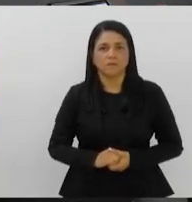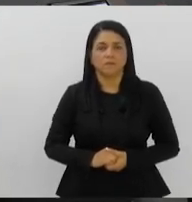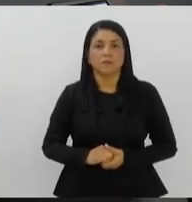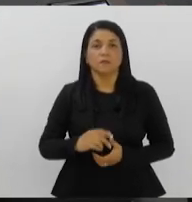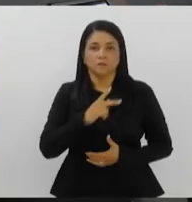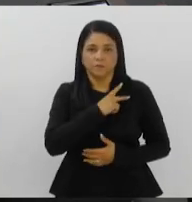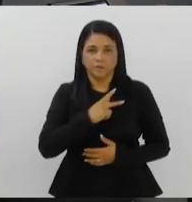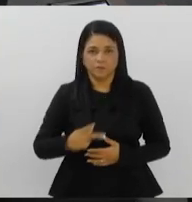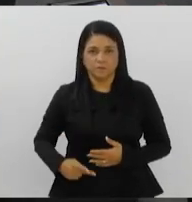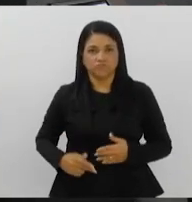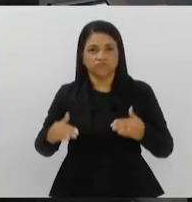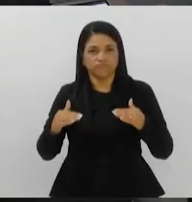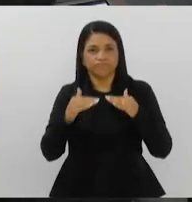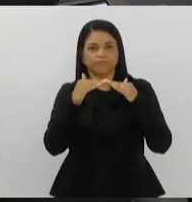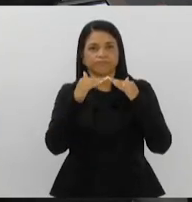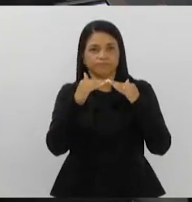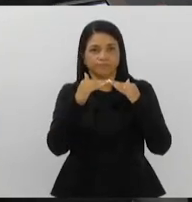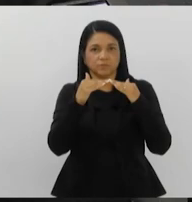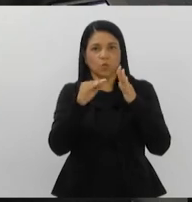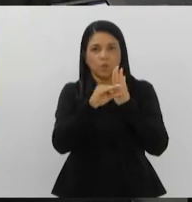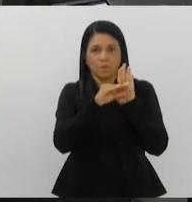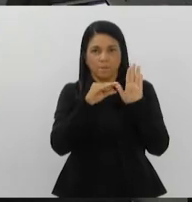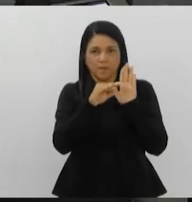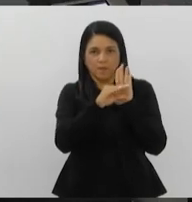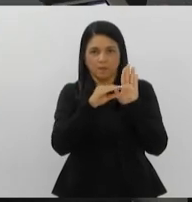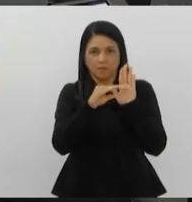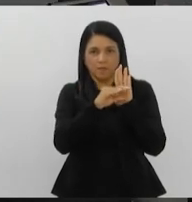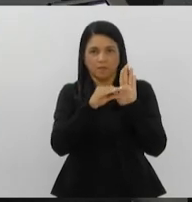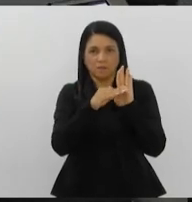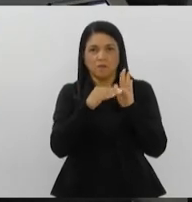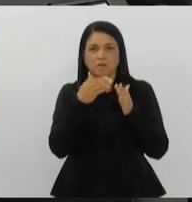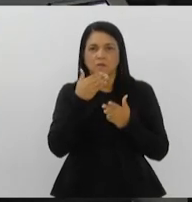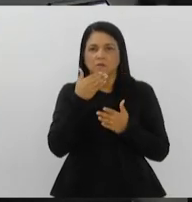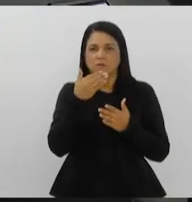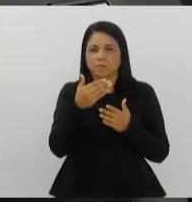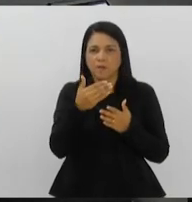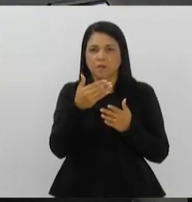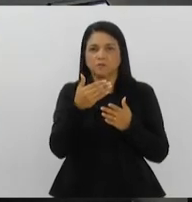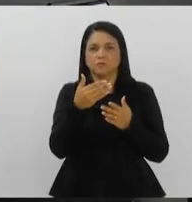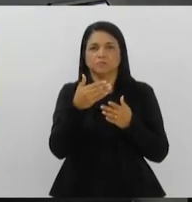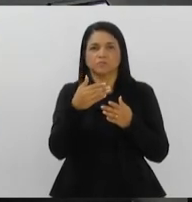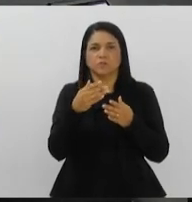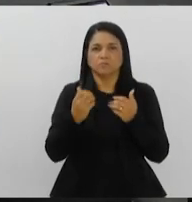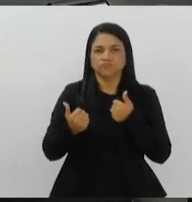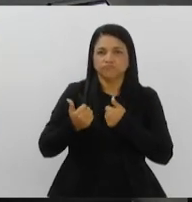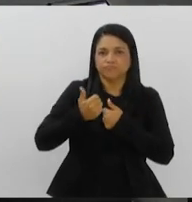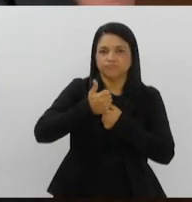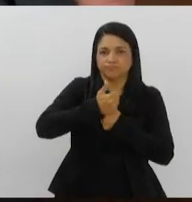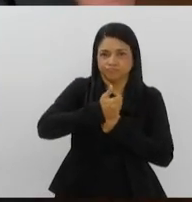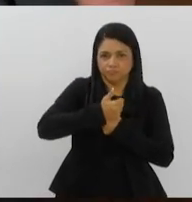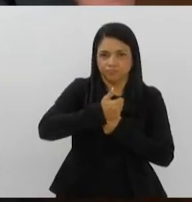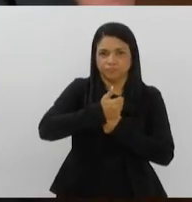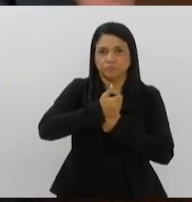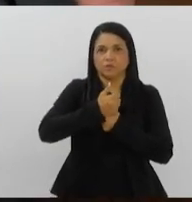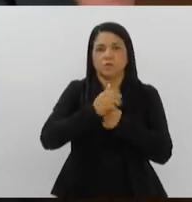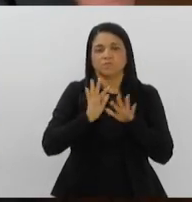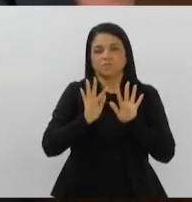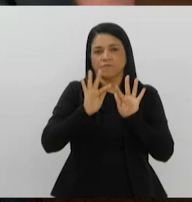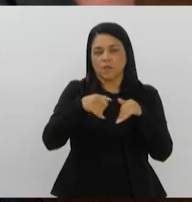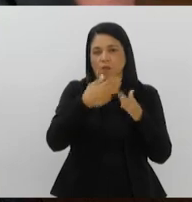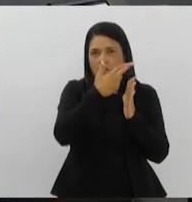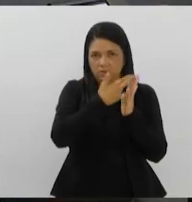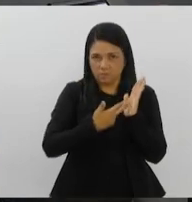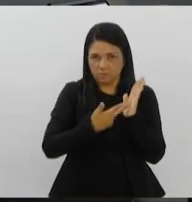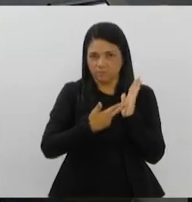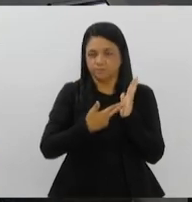Presidente, é favorável com emendas e peço a gentileza, concluindo por substitutivo, pedindo forma final de redação, por favor.